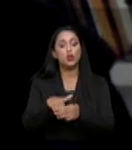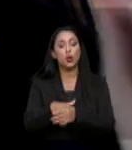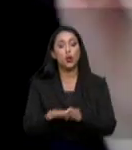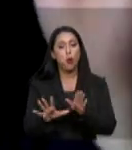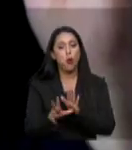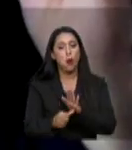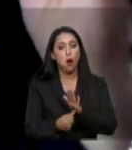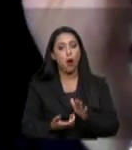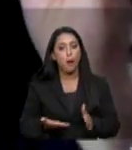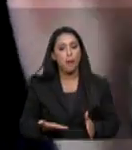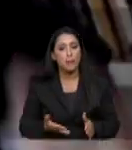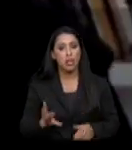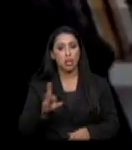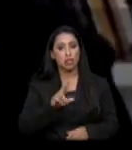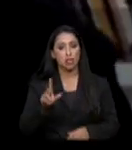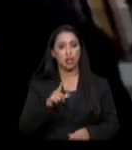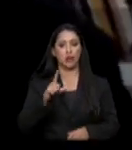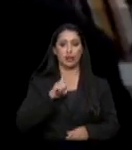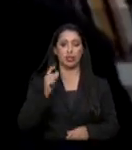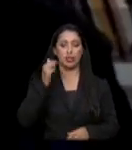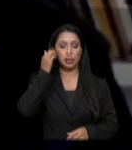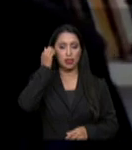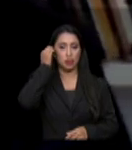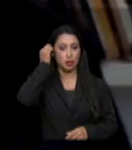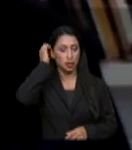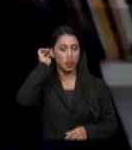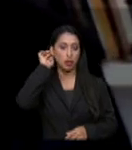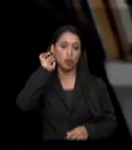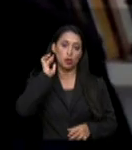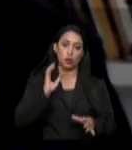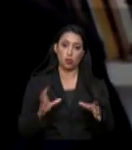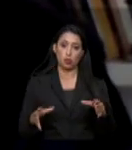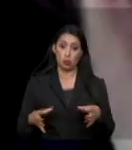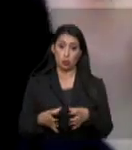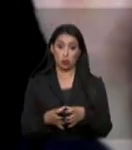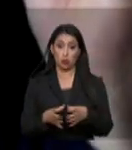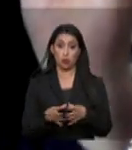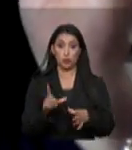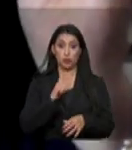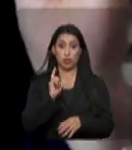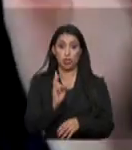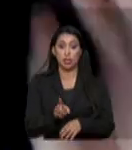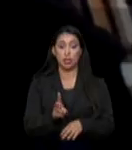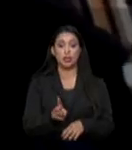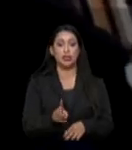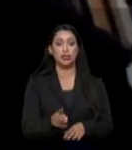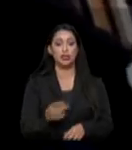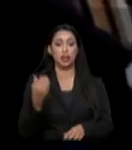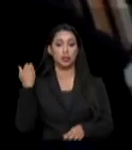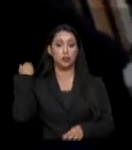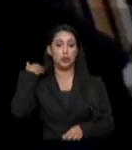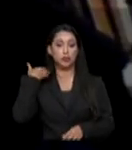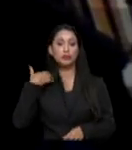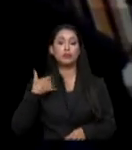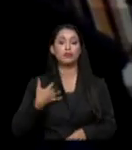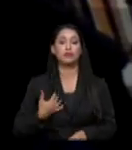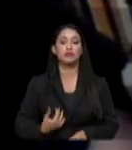não vai estar sempre aqui na nossa cúpula sempre vamos dominar